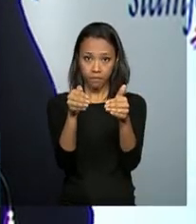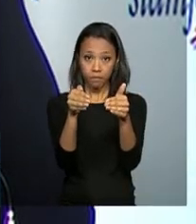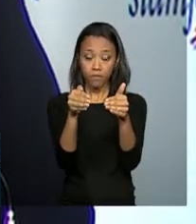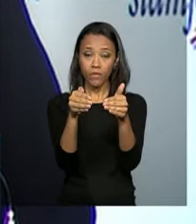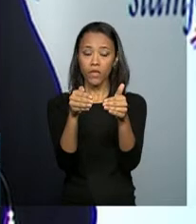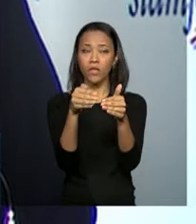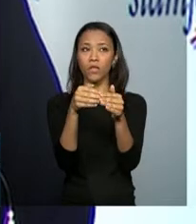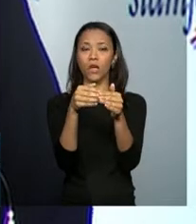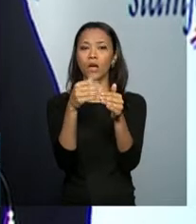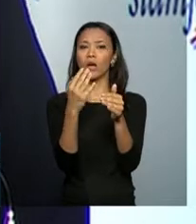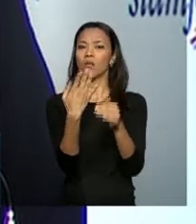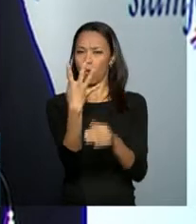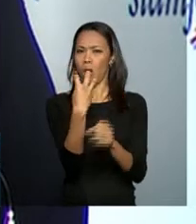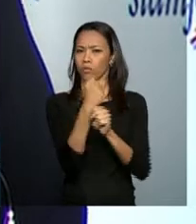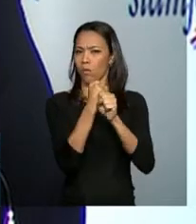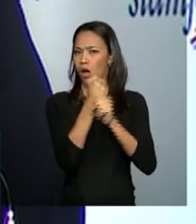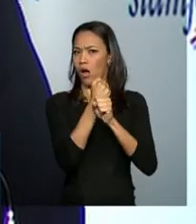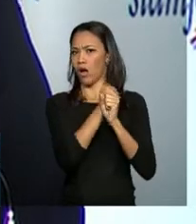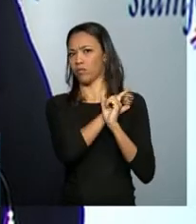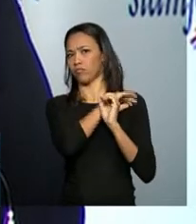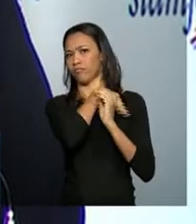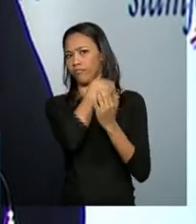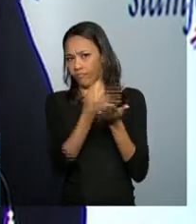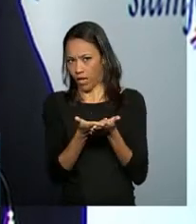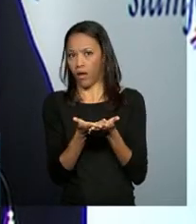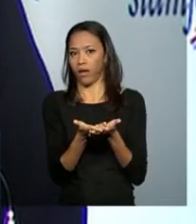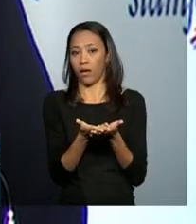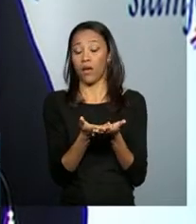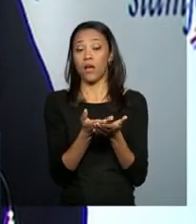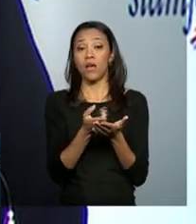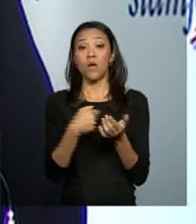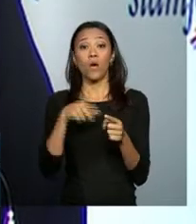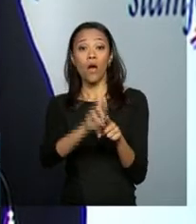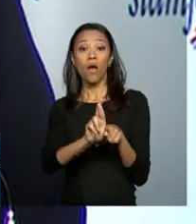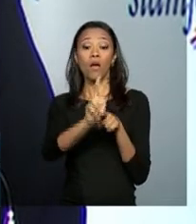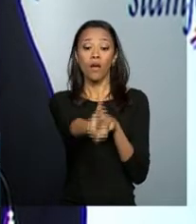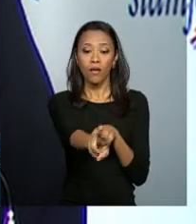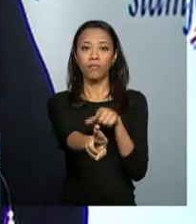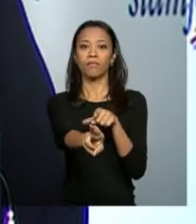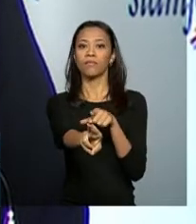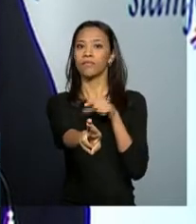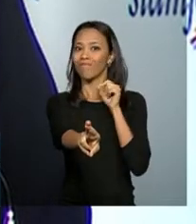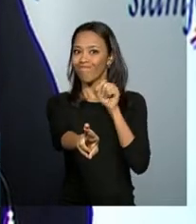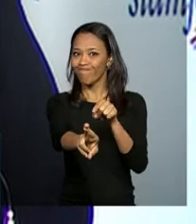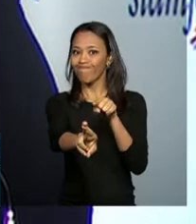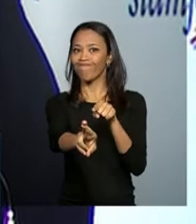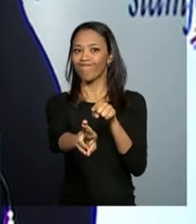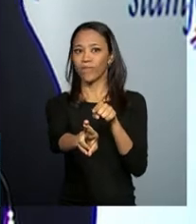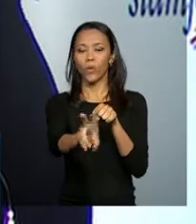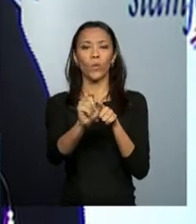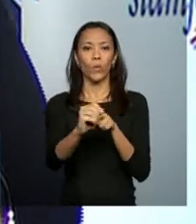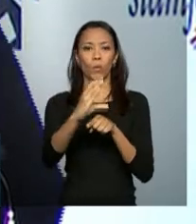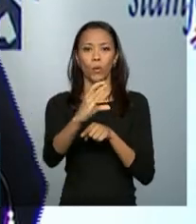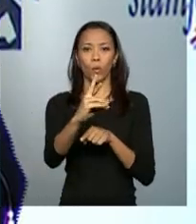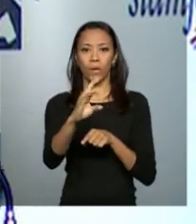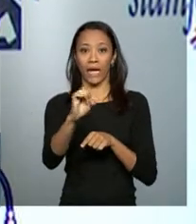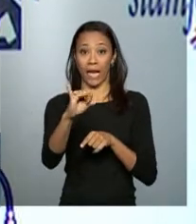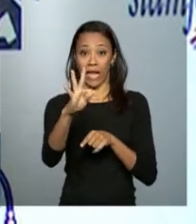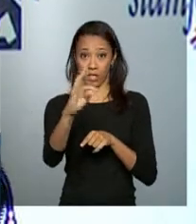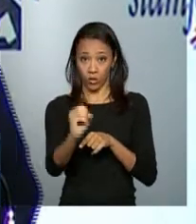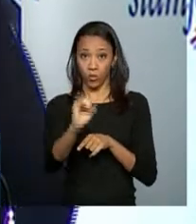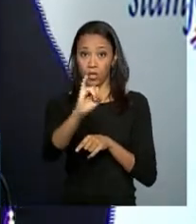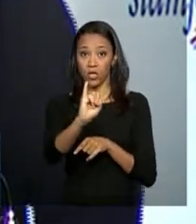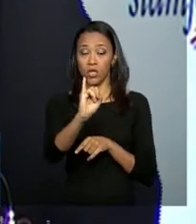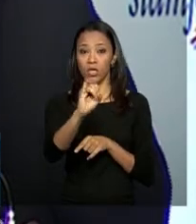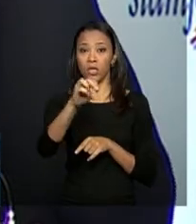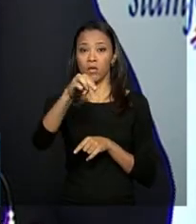últimos 4 anos do meu primeiro mandato, os resultados são igualmente marcantes. O crédito imobiliário passou